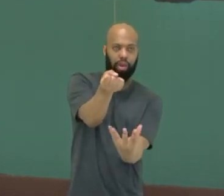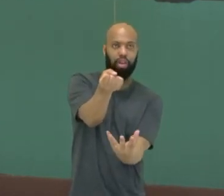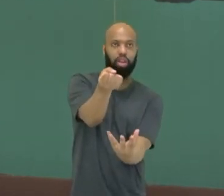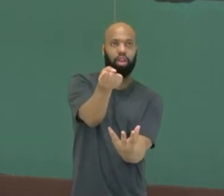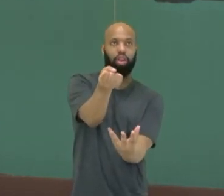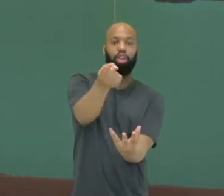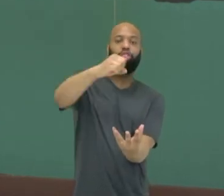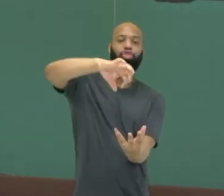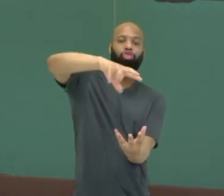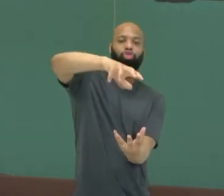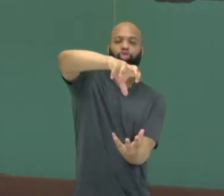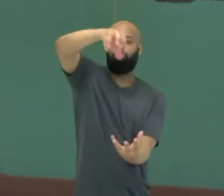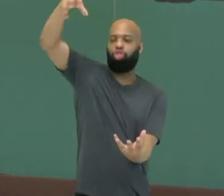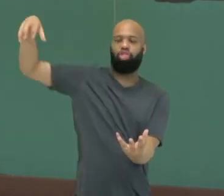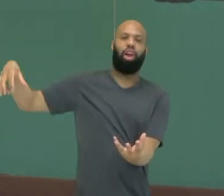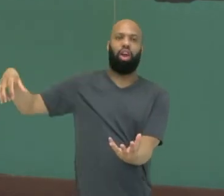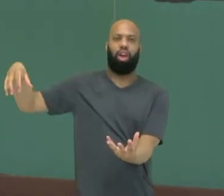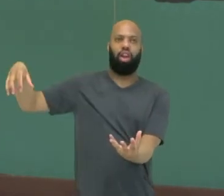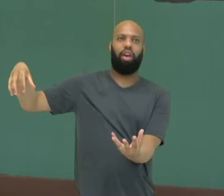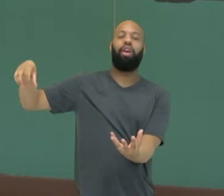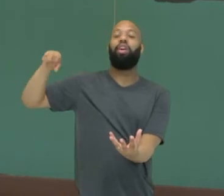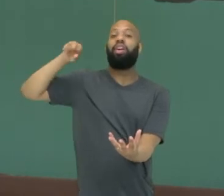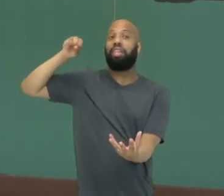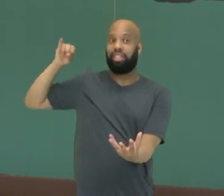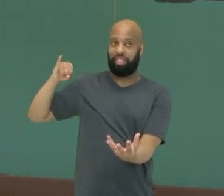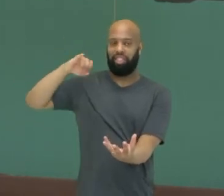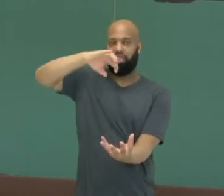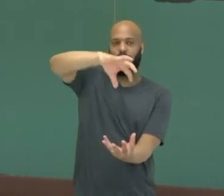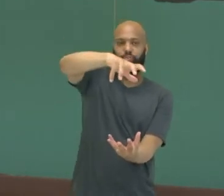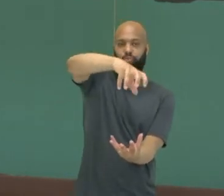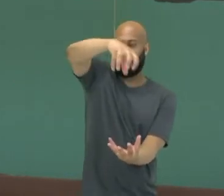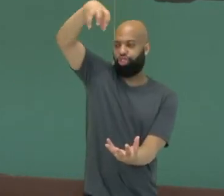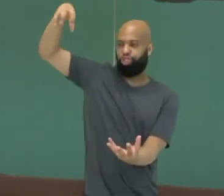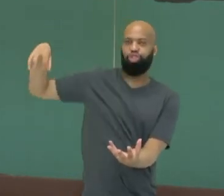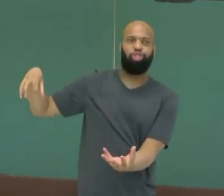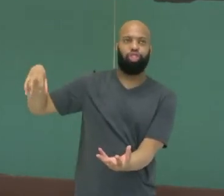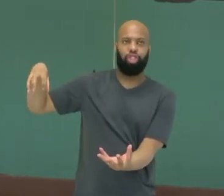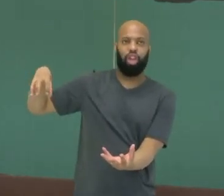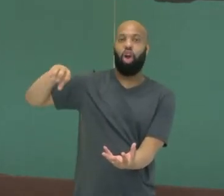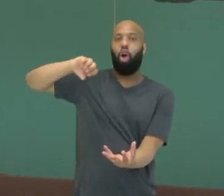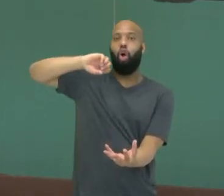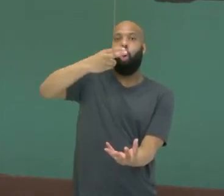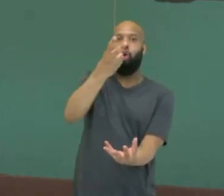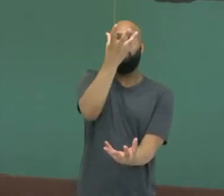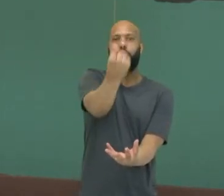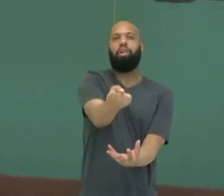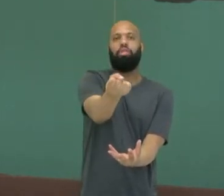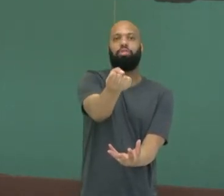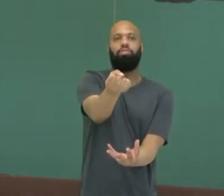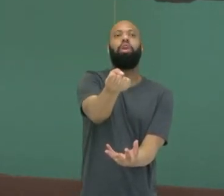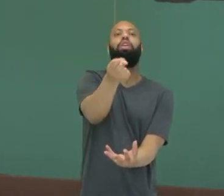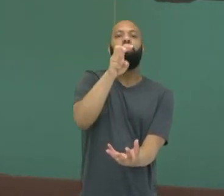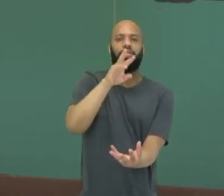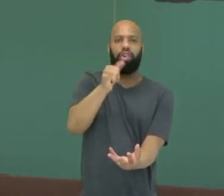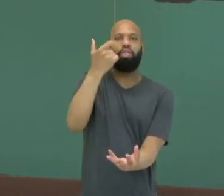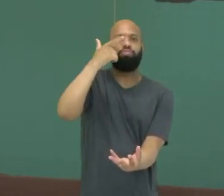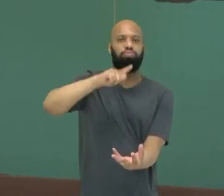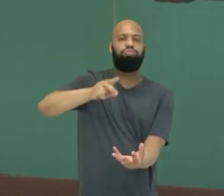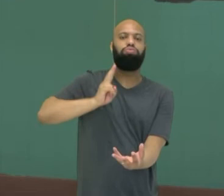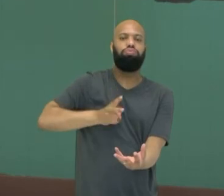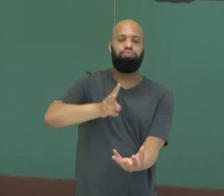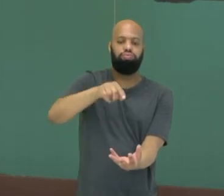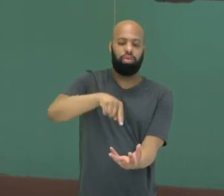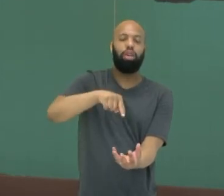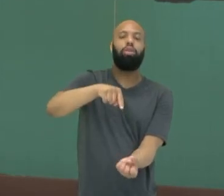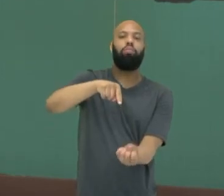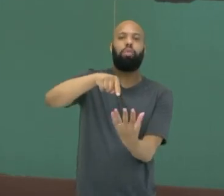Retirando ela. Então, na ausência da lâmpada de cima, ou ela queimando, ainda vai acender a de baixo. Por